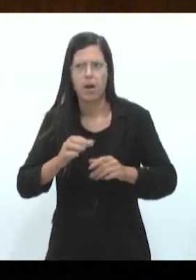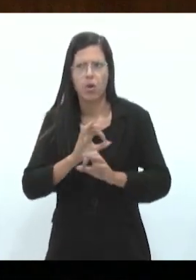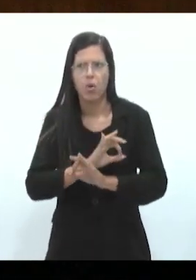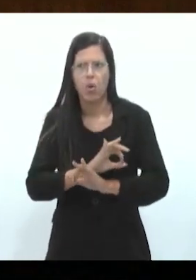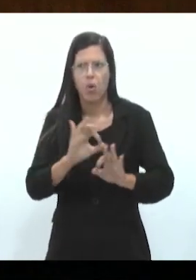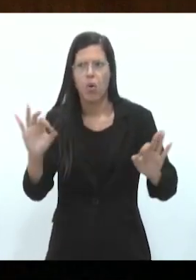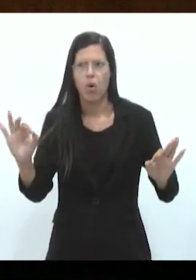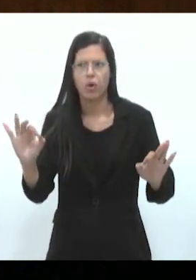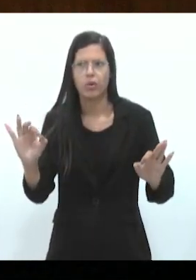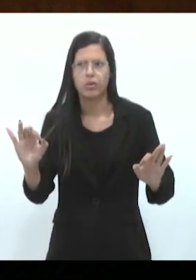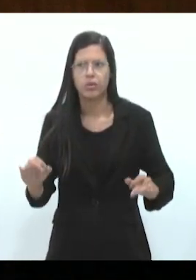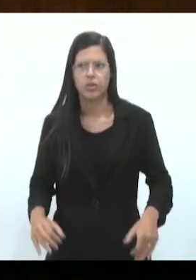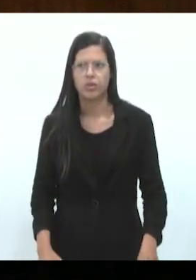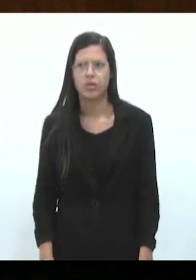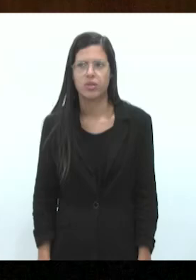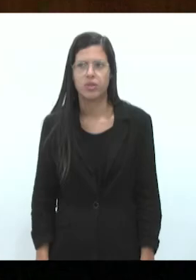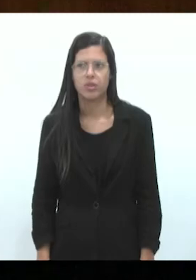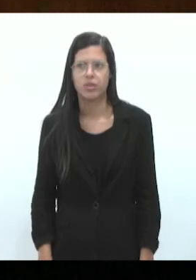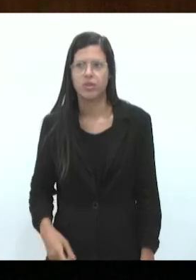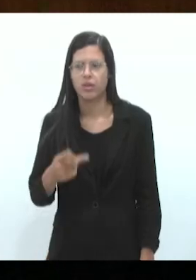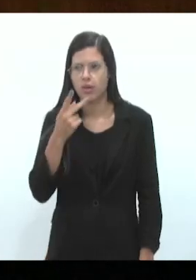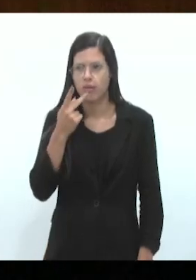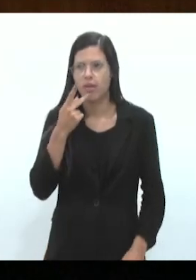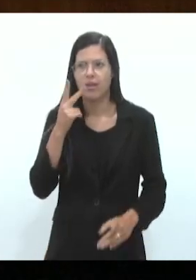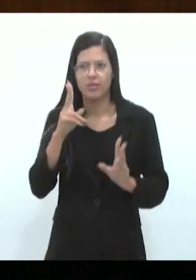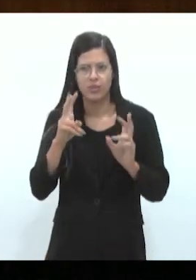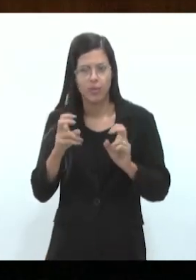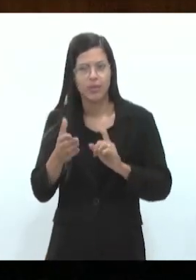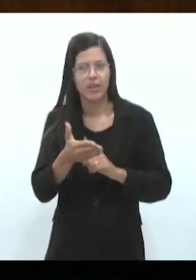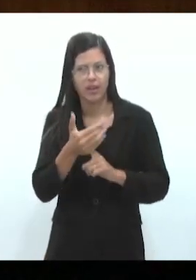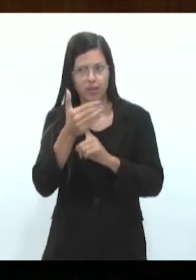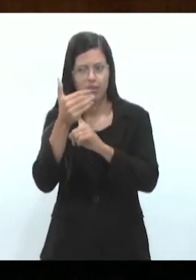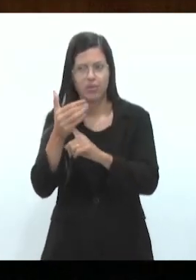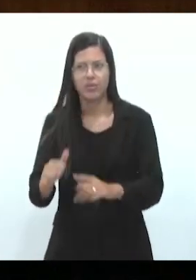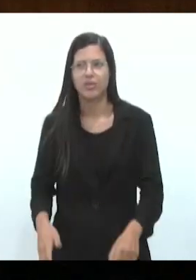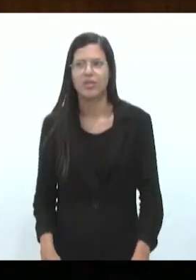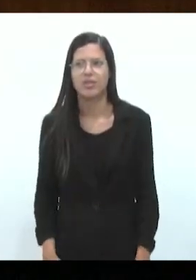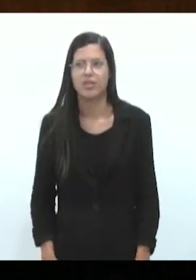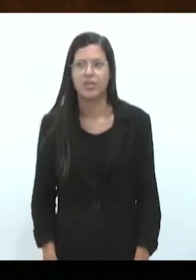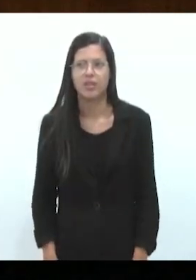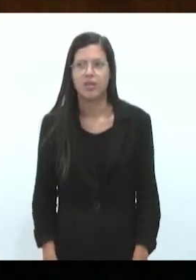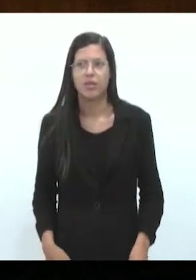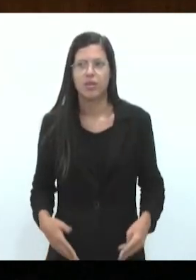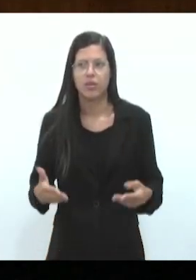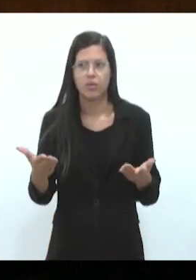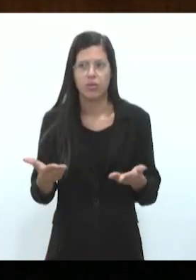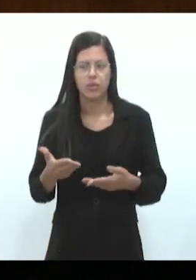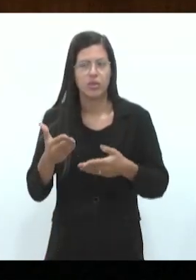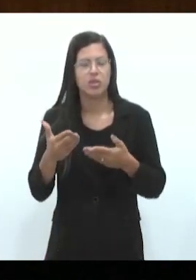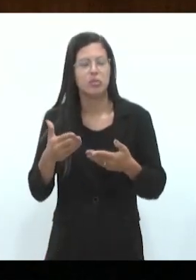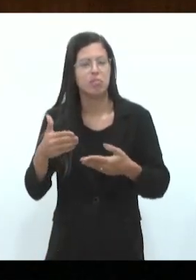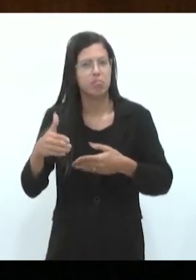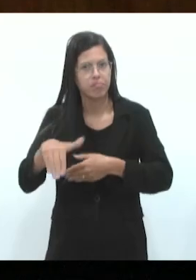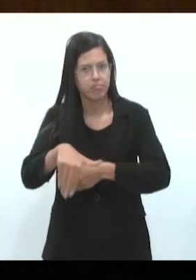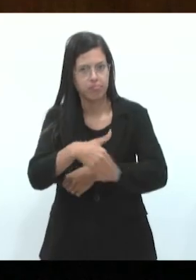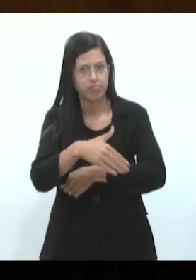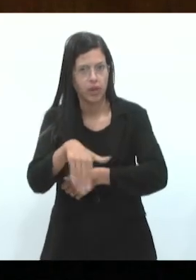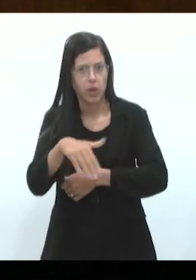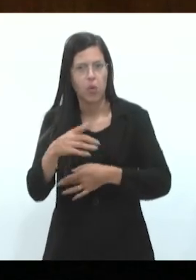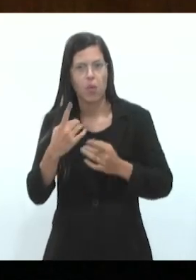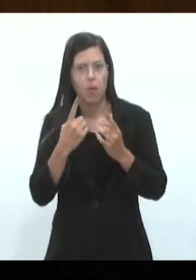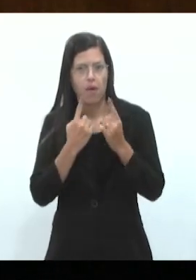de tecnologia, Nobre, não puxa minha orelha não. Hoje eu passei na Avenida Brasil, que eu moro na